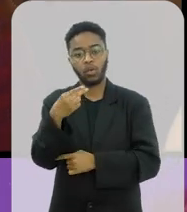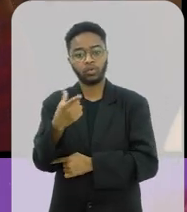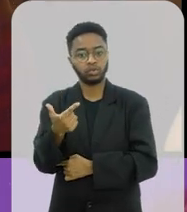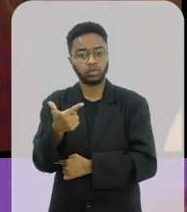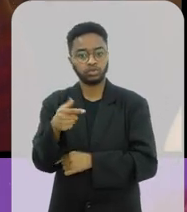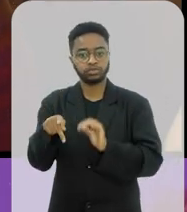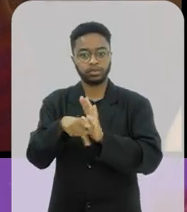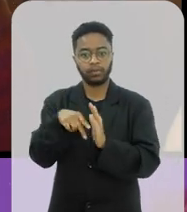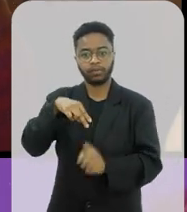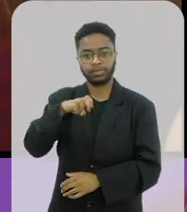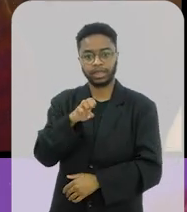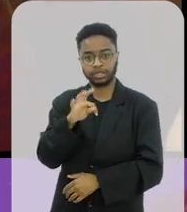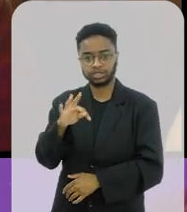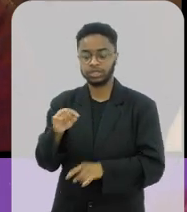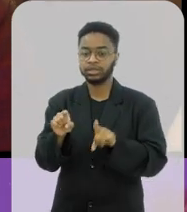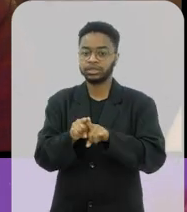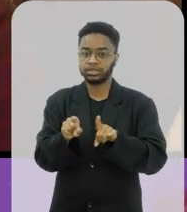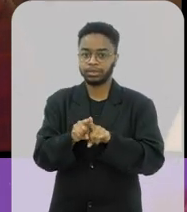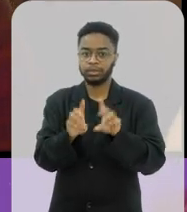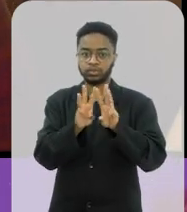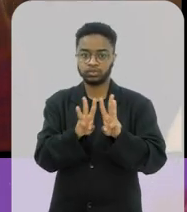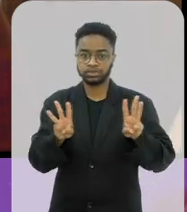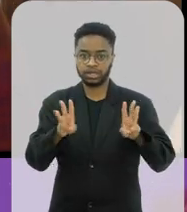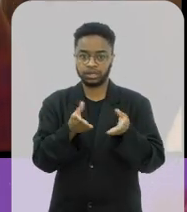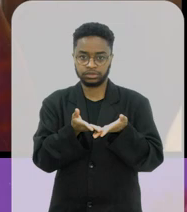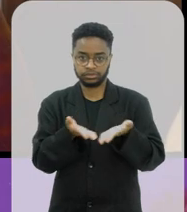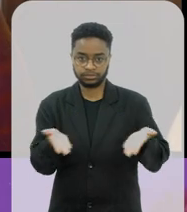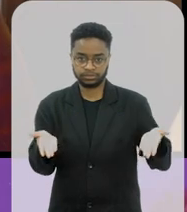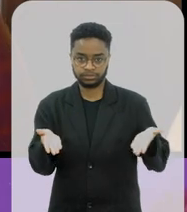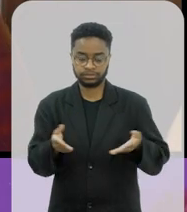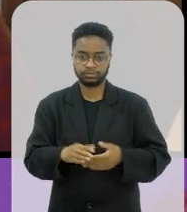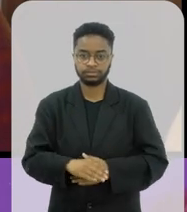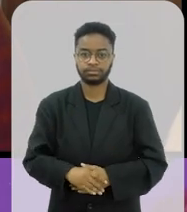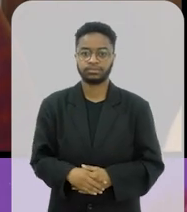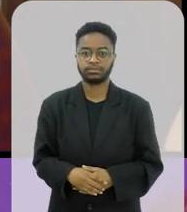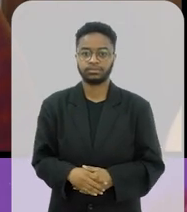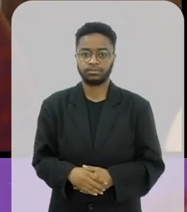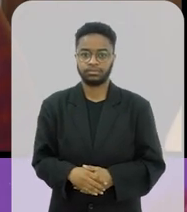canal 12 da NET, ou também através do site